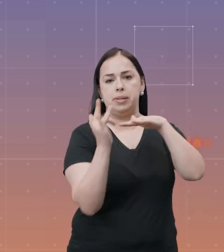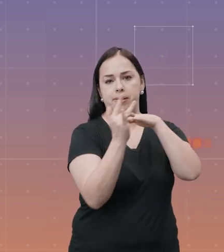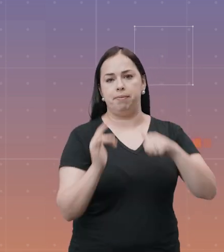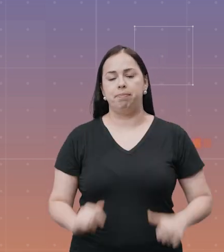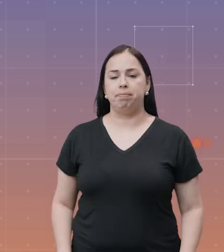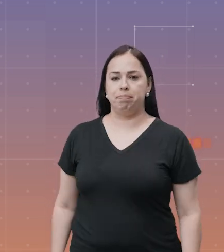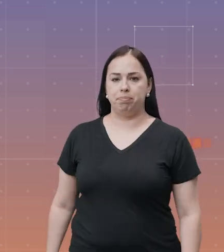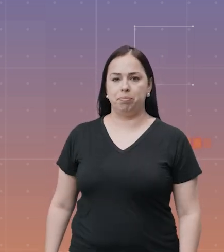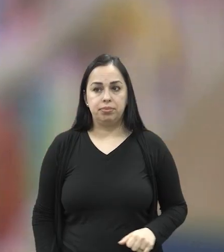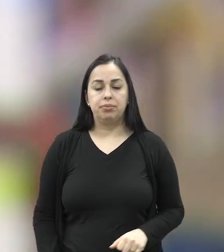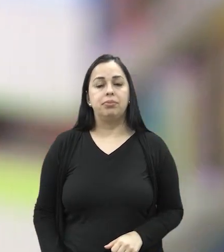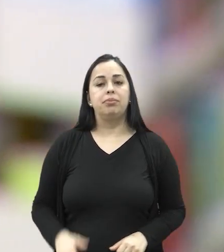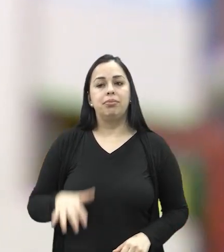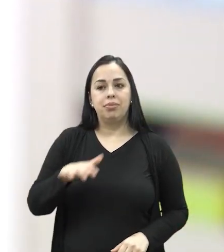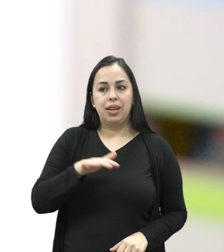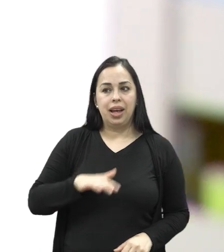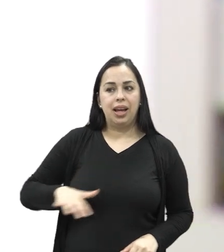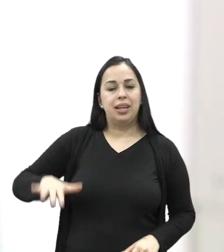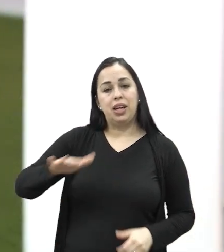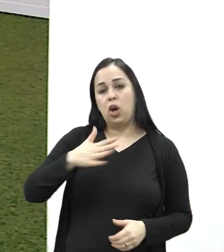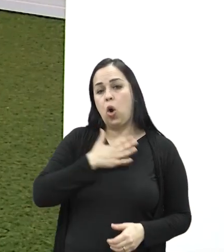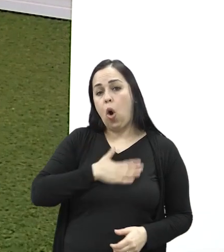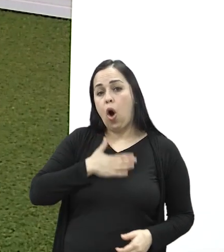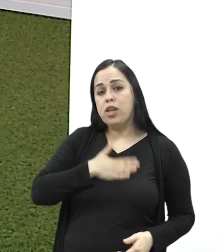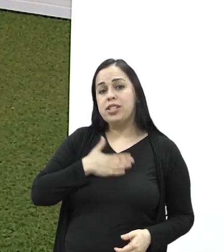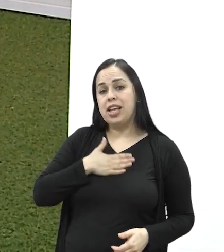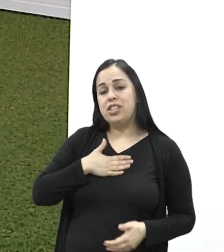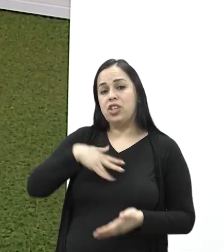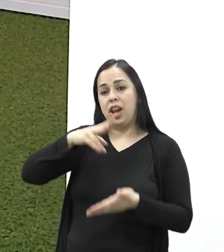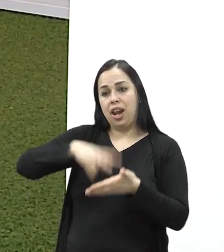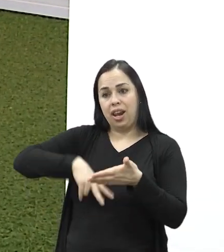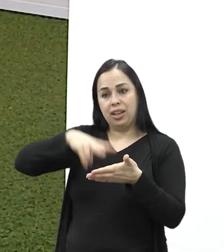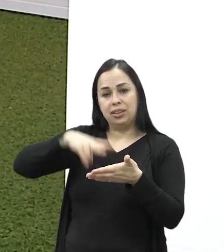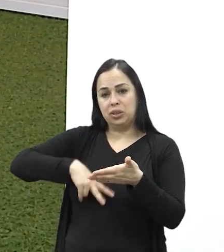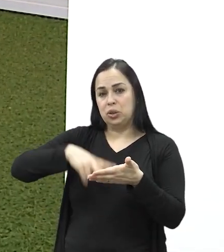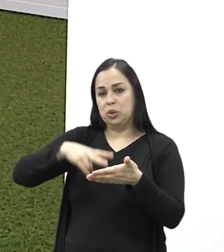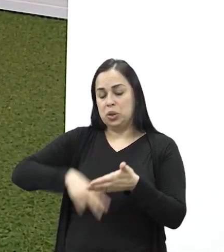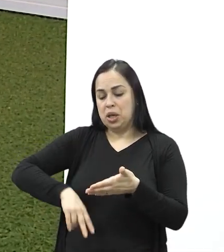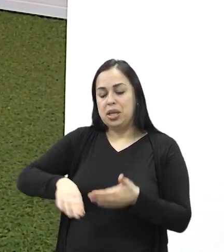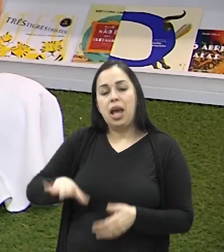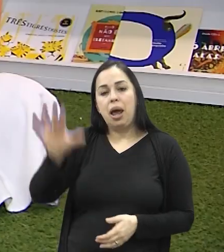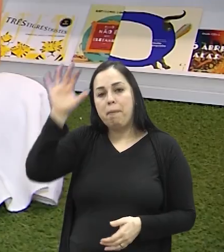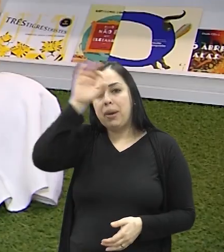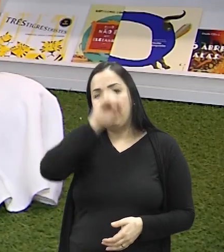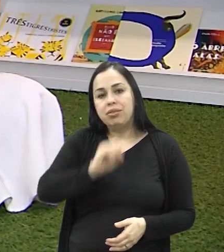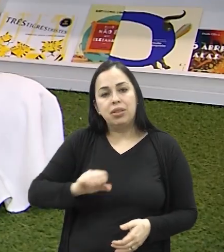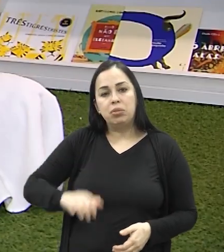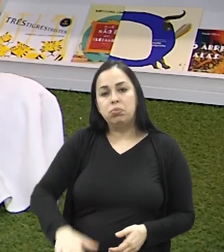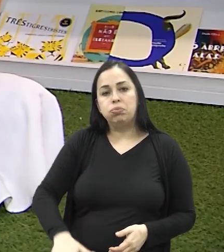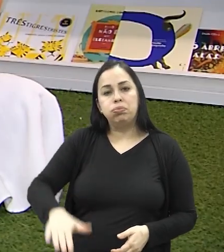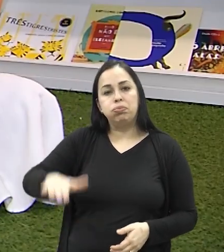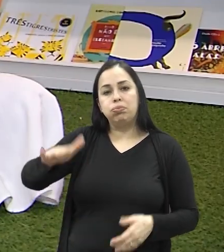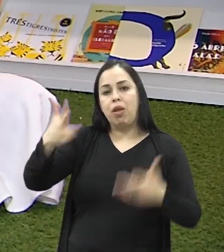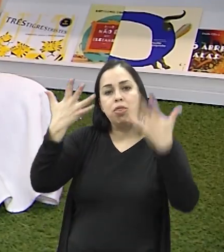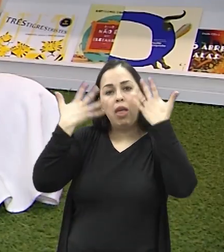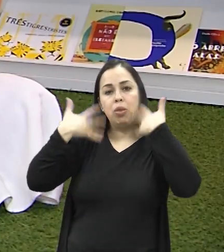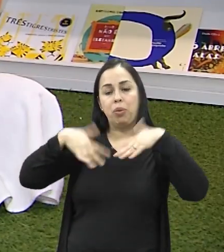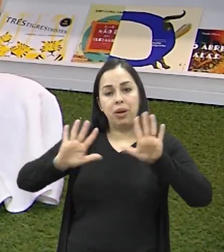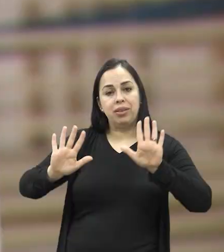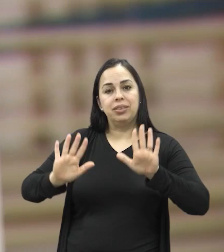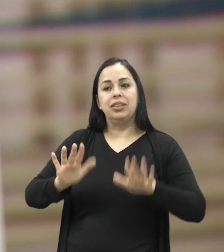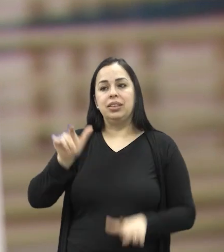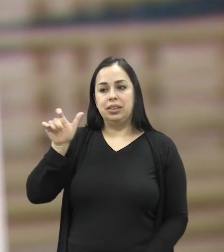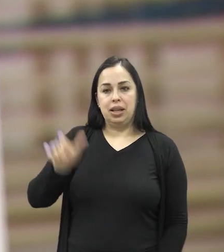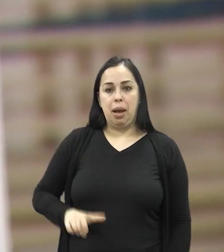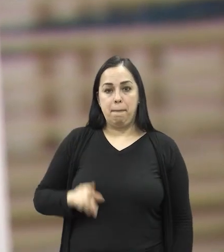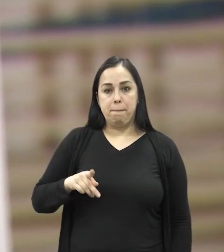redes sociais. Por aqui, o gosto pela leitura foi introduzido bem cedo e de forma natural na vida da